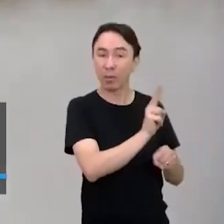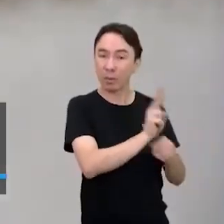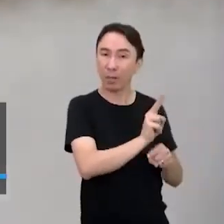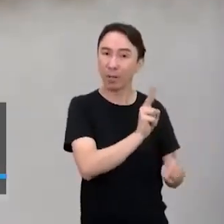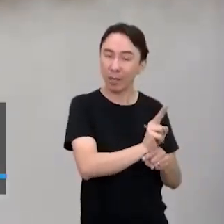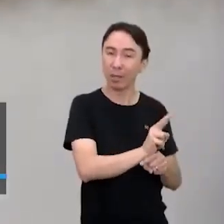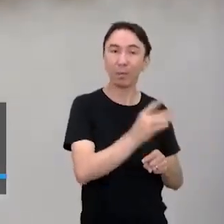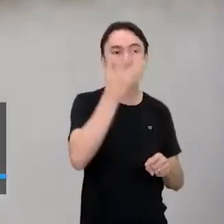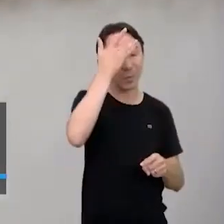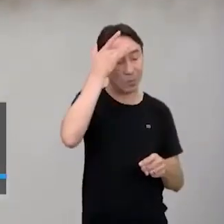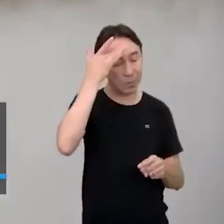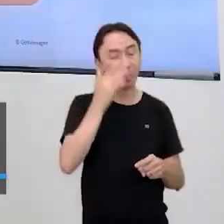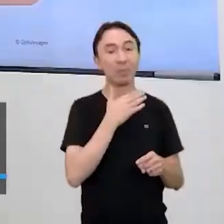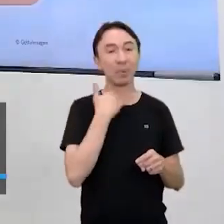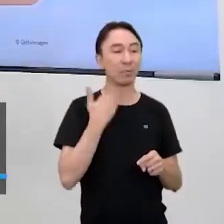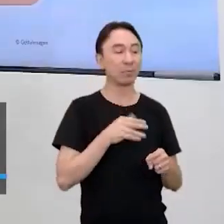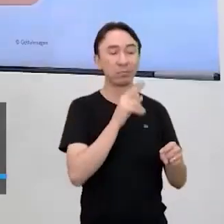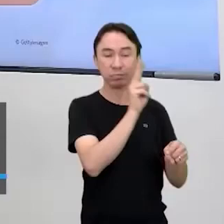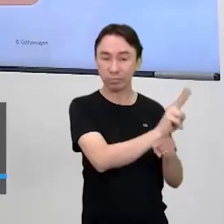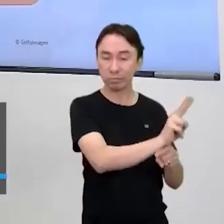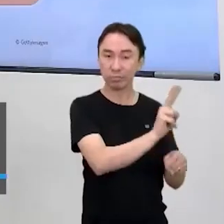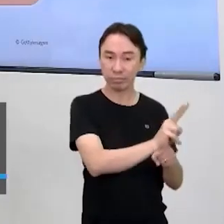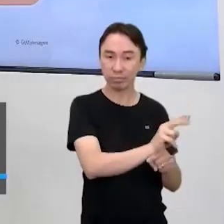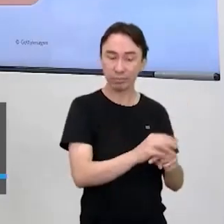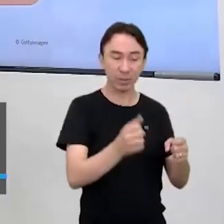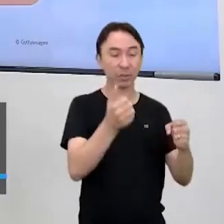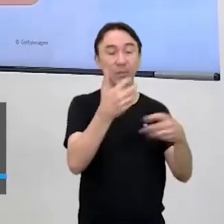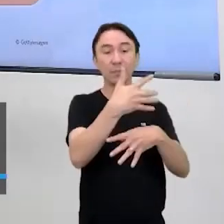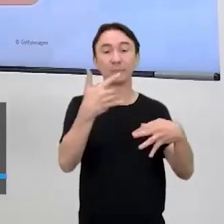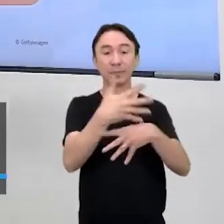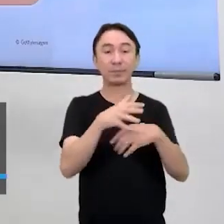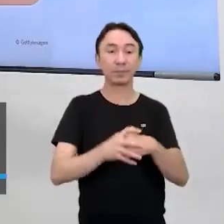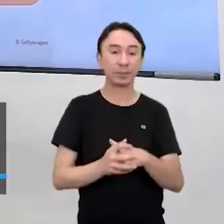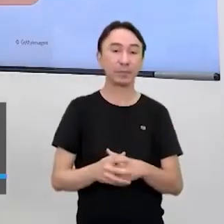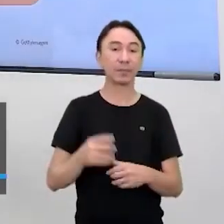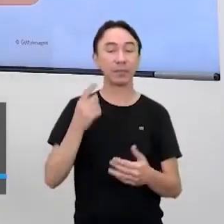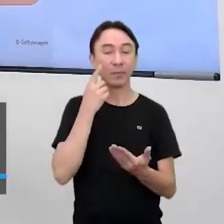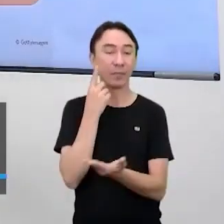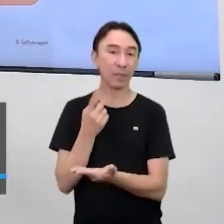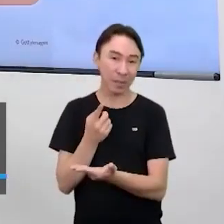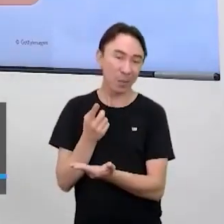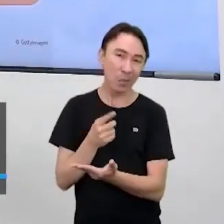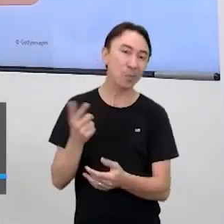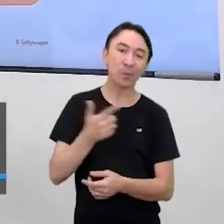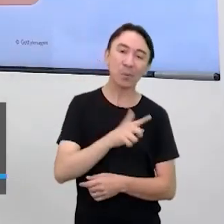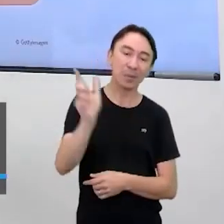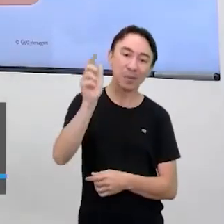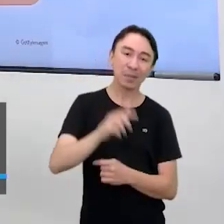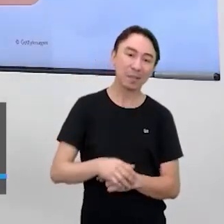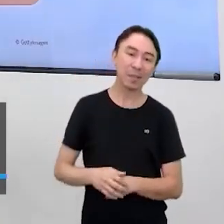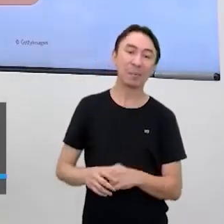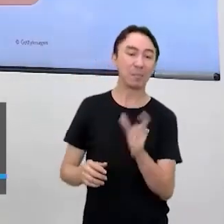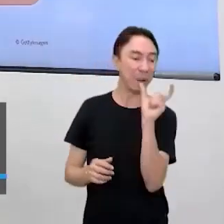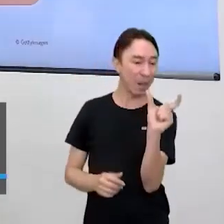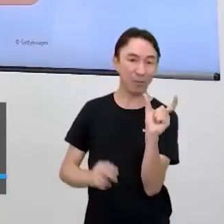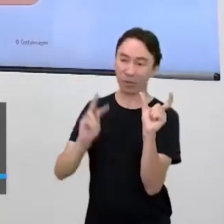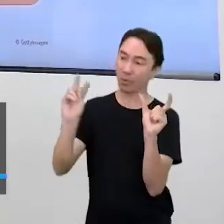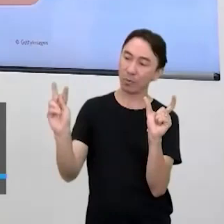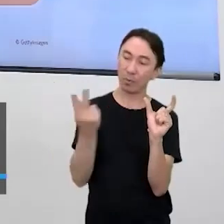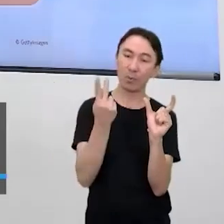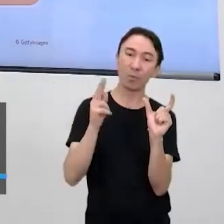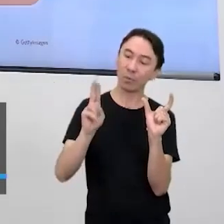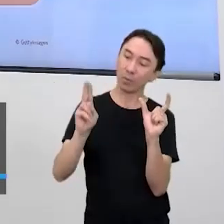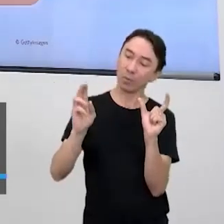mortos. Lembrando uma questão muito interessante. Humanos vem de humus. Humus nada mais é